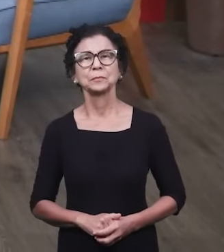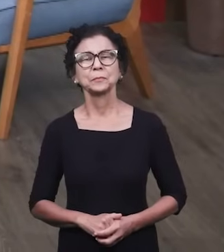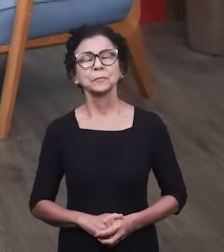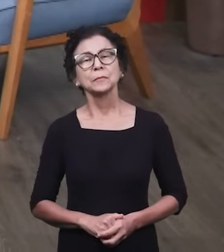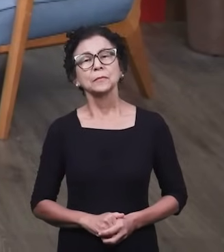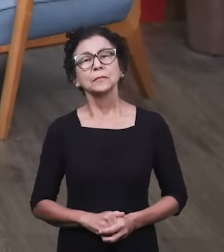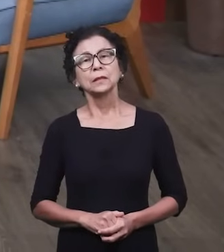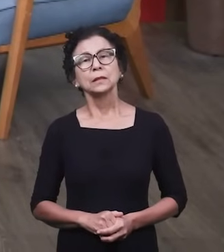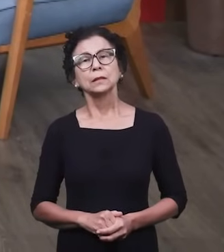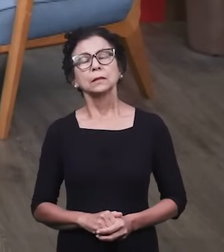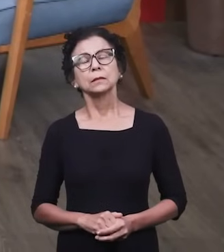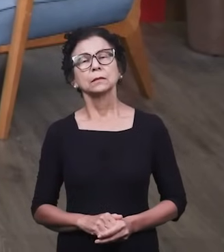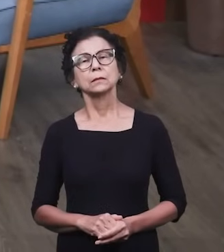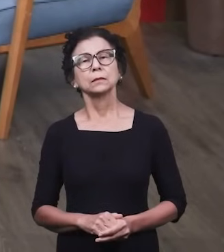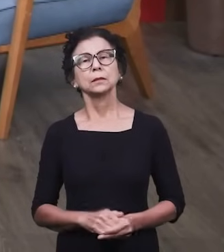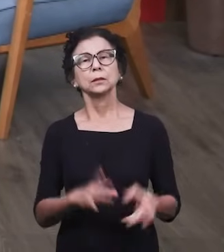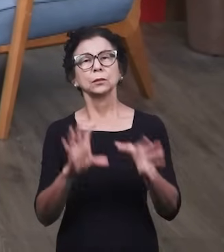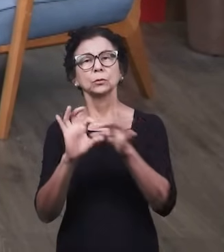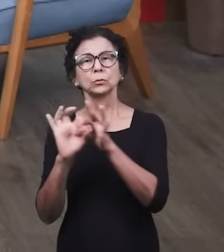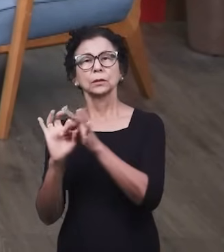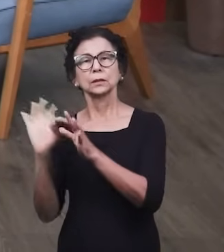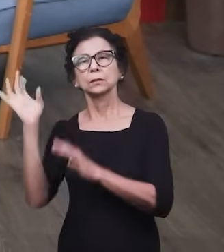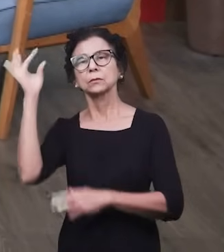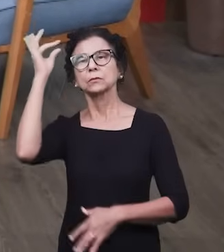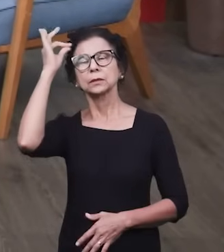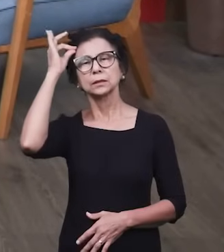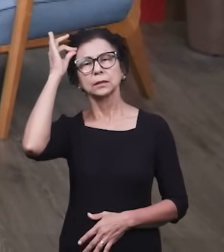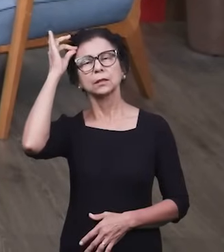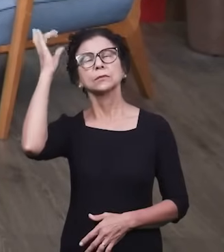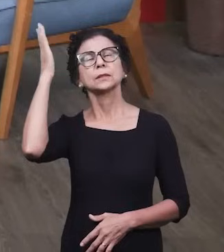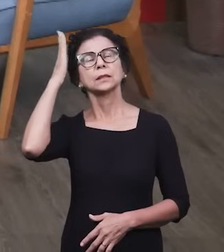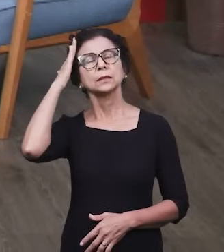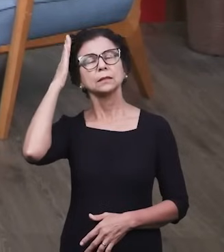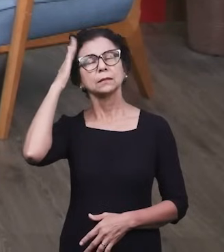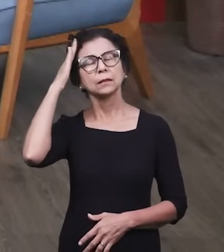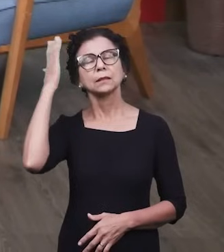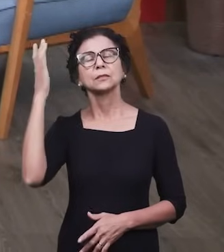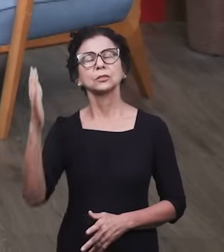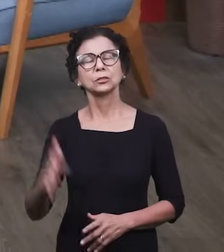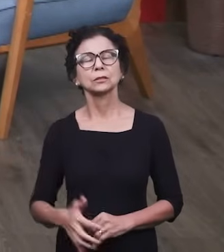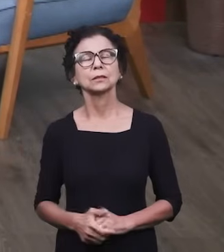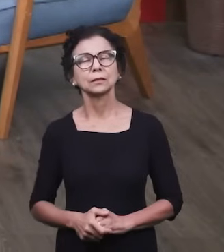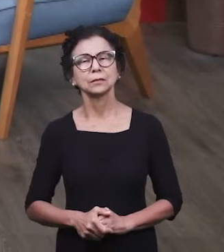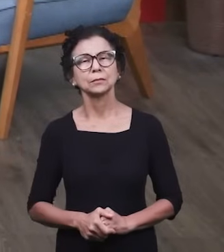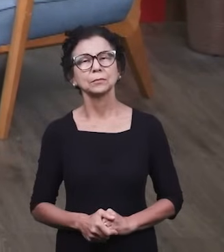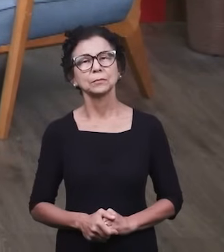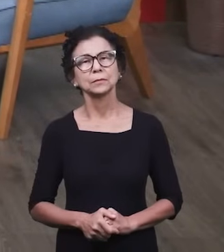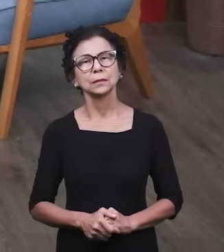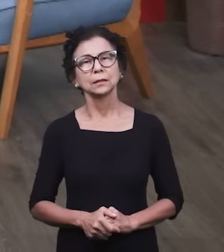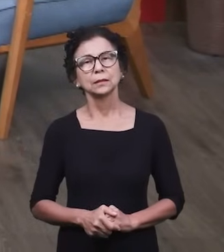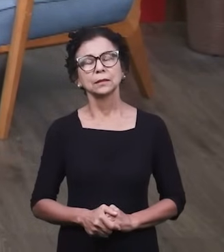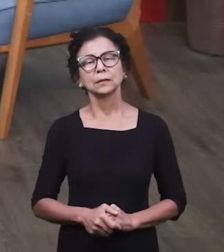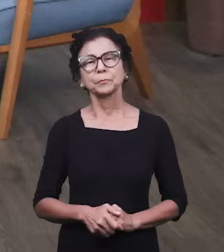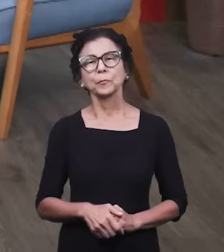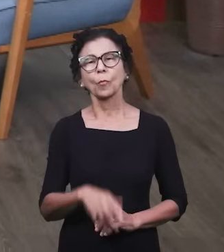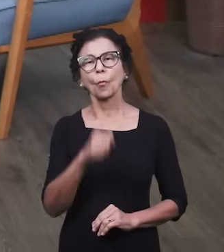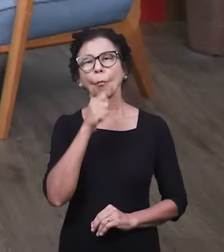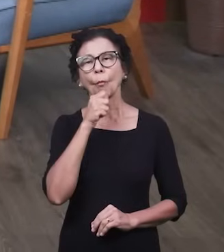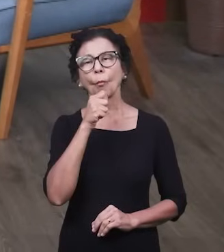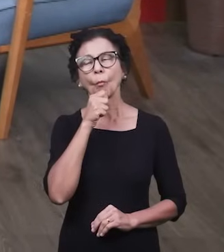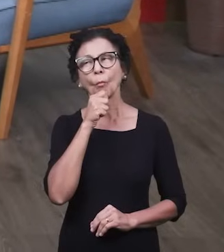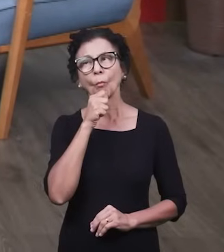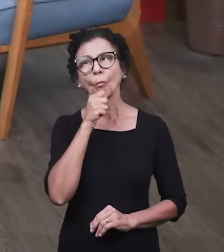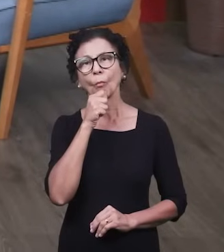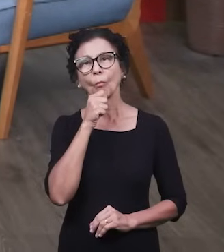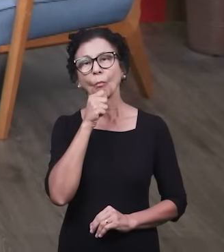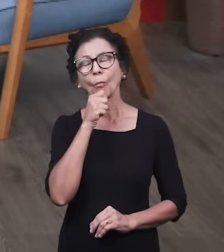espiritual quando você se volta para o universo criador da criação, porque sem luz não há vida. Foi